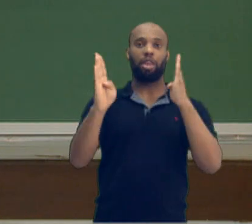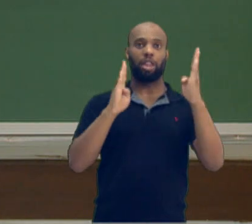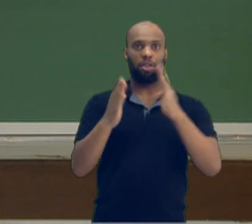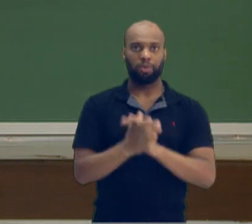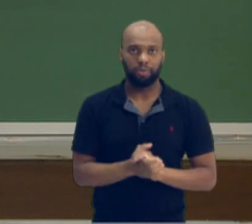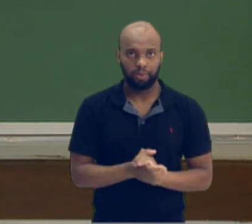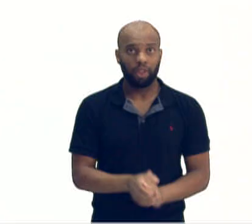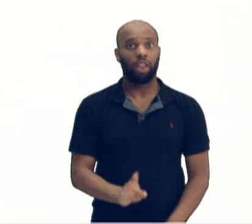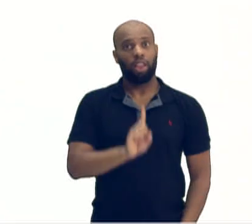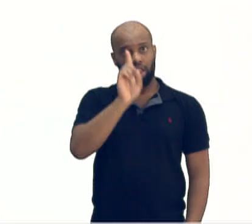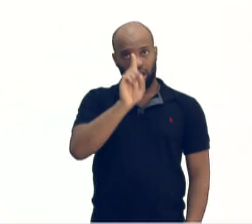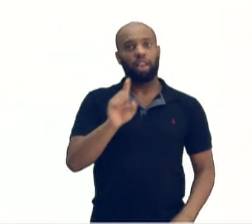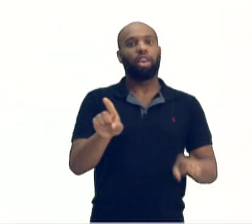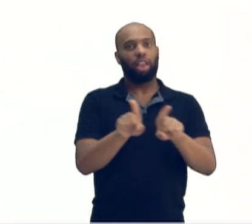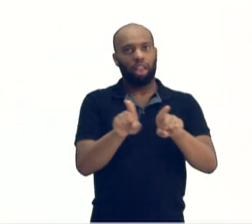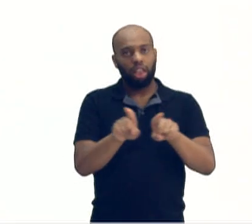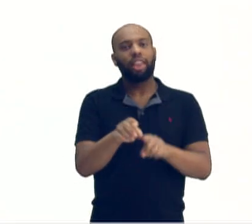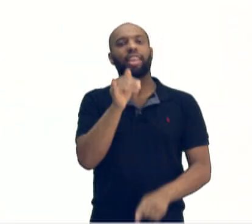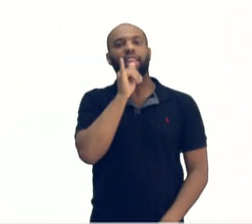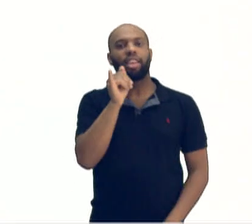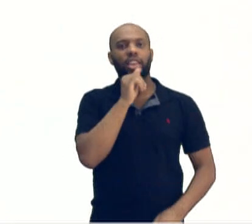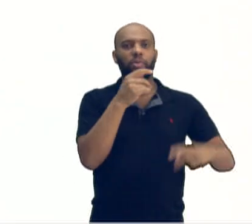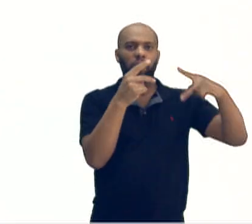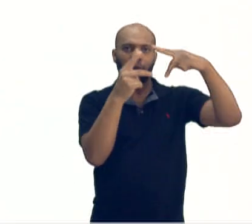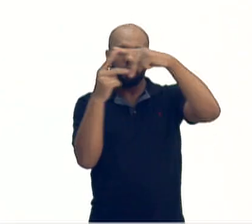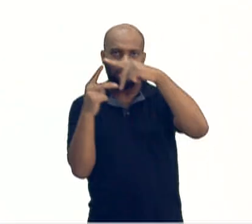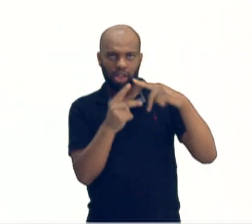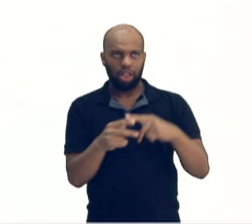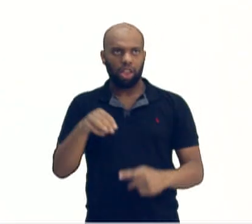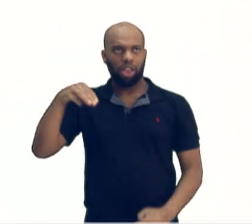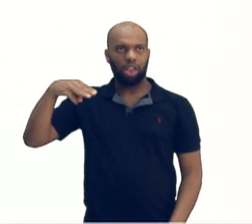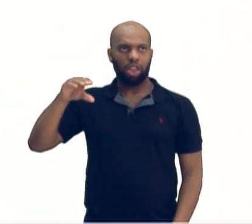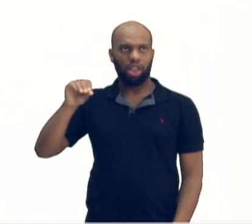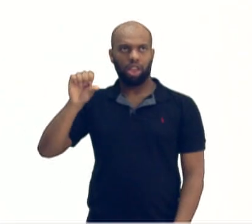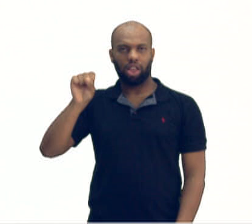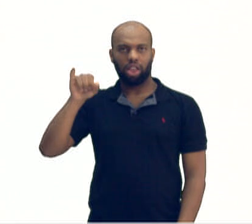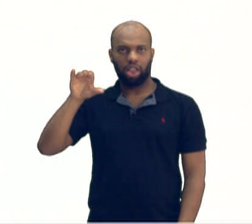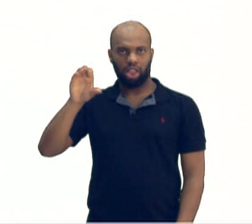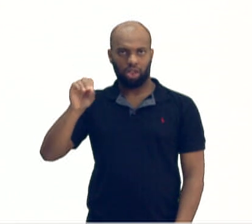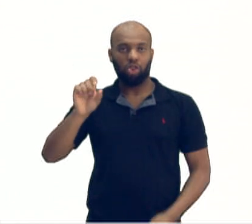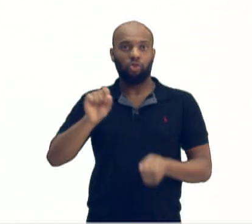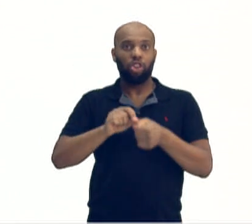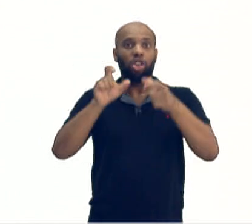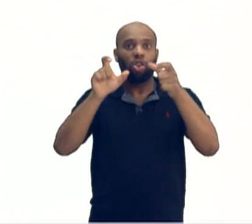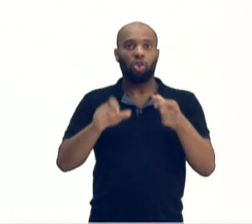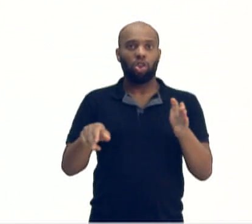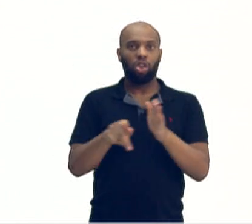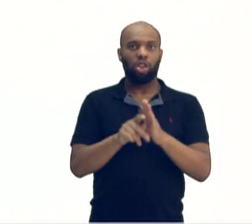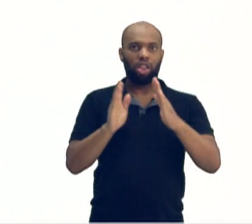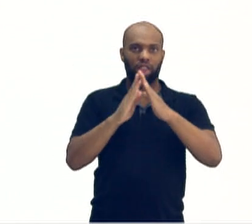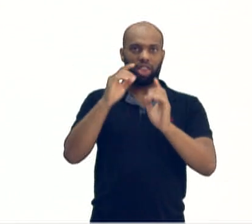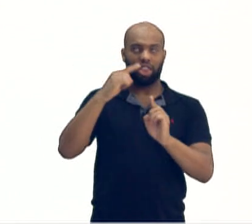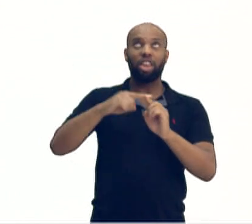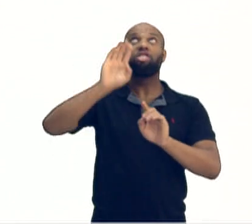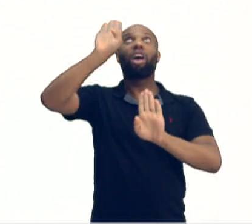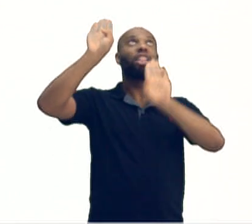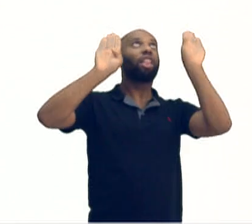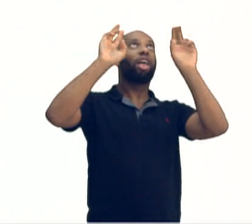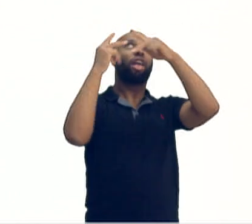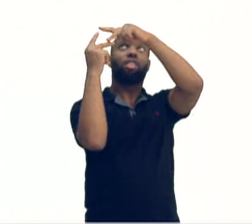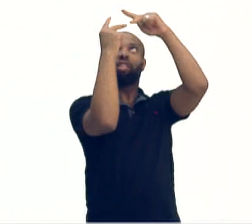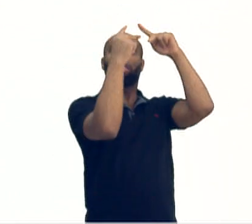Aqui um exemplo do mosaico, né, feito, né, no teto da igreja, batistério de São